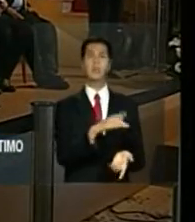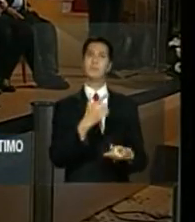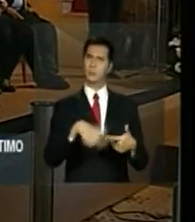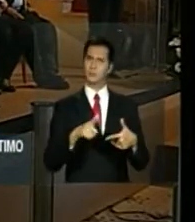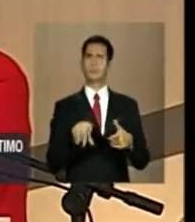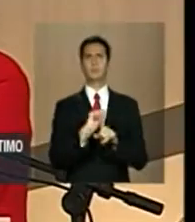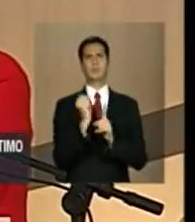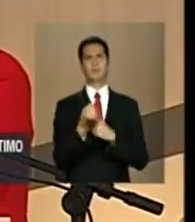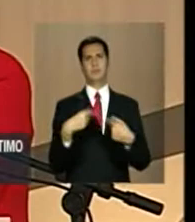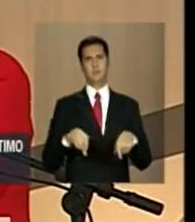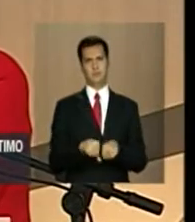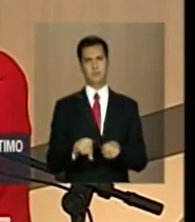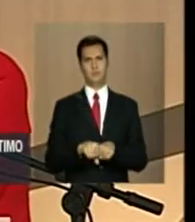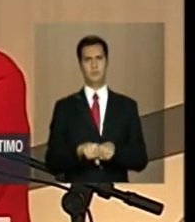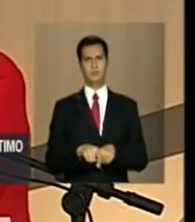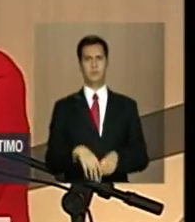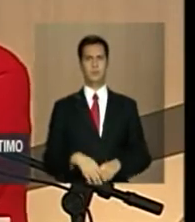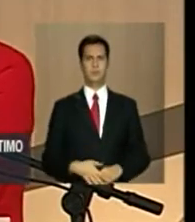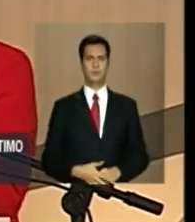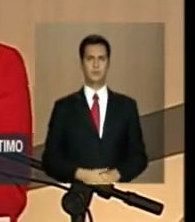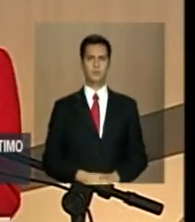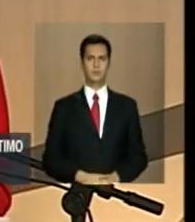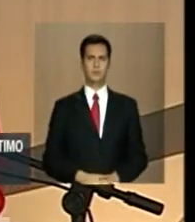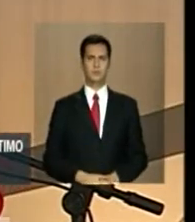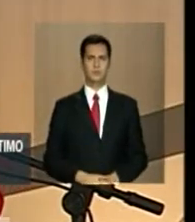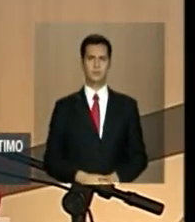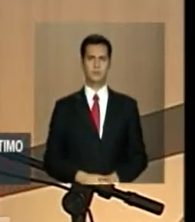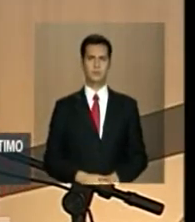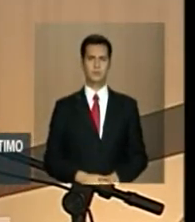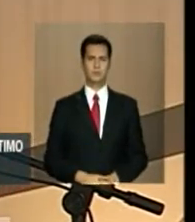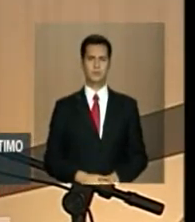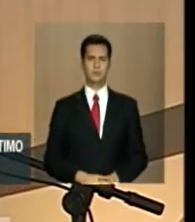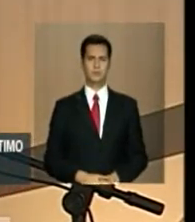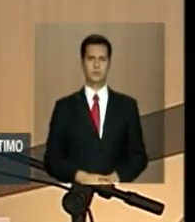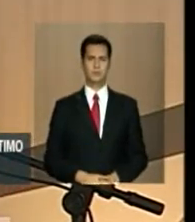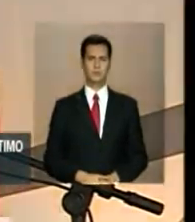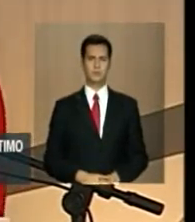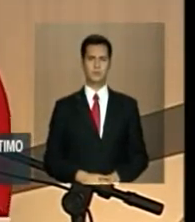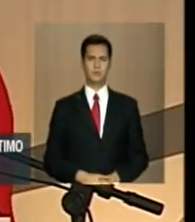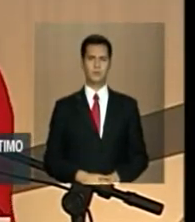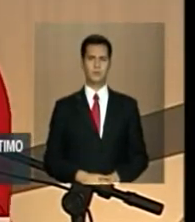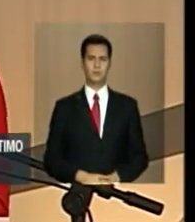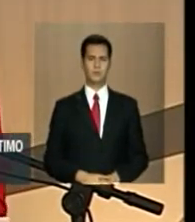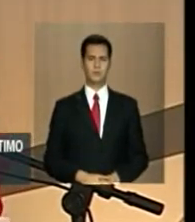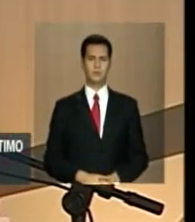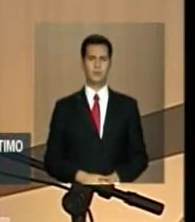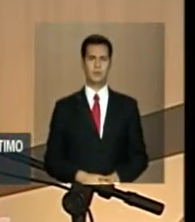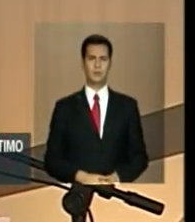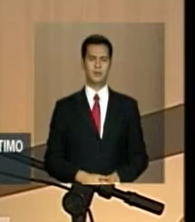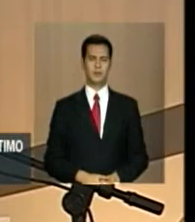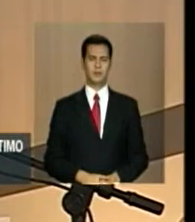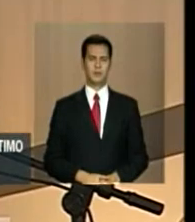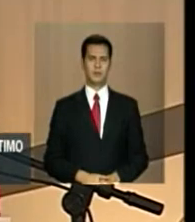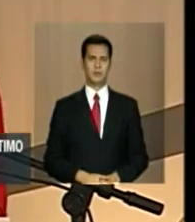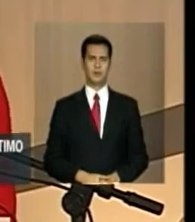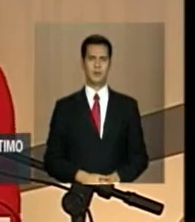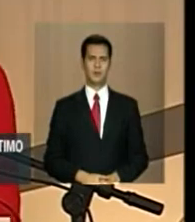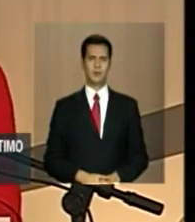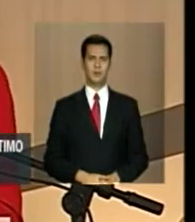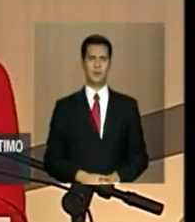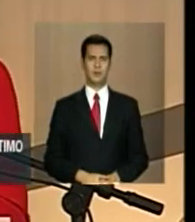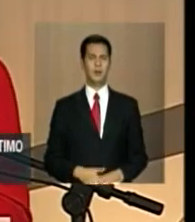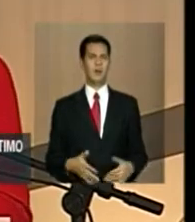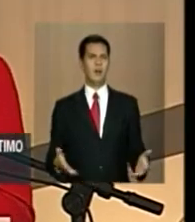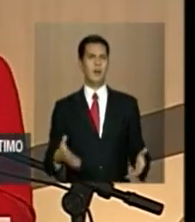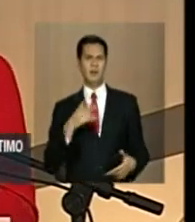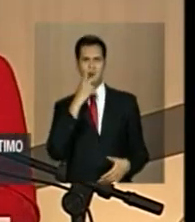de infraestrutura, impessoal e sem, vamos dizer assim, carne,